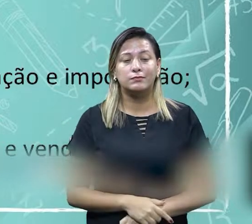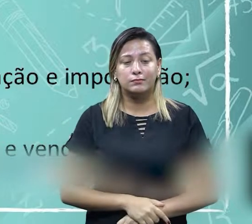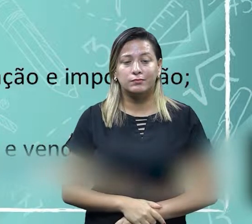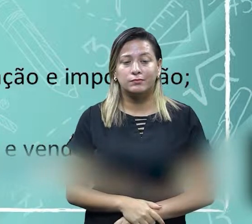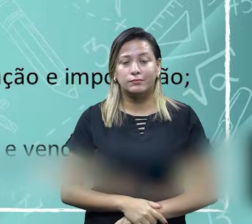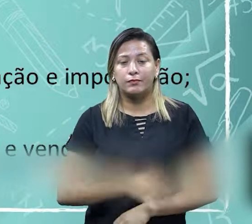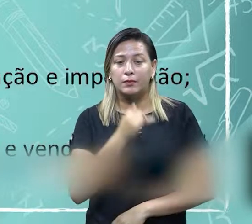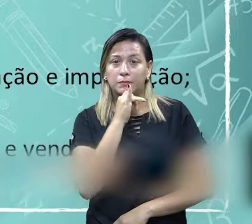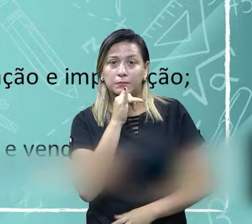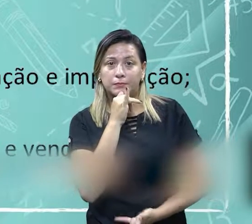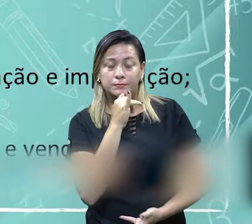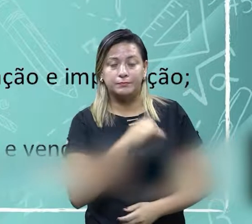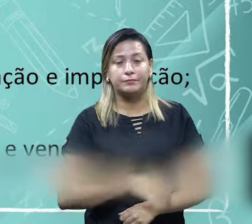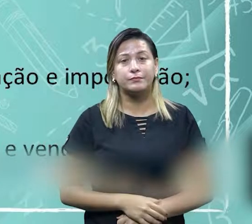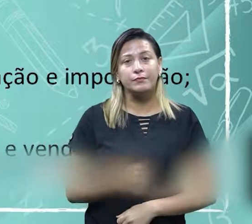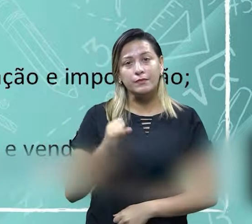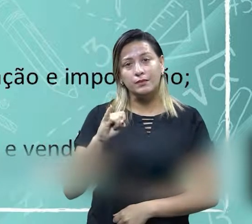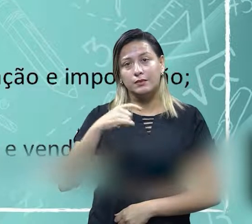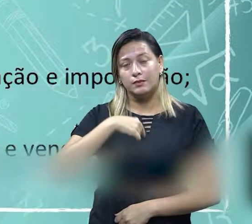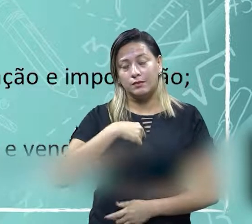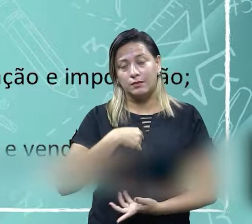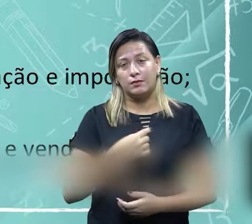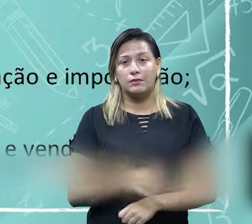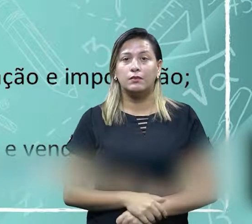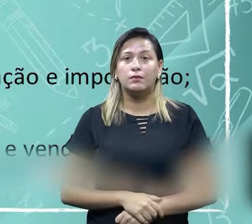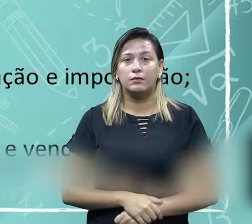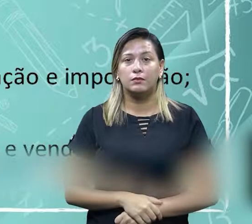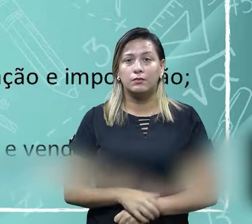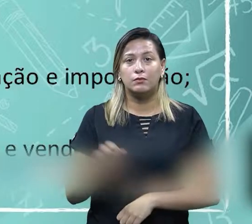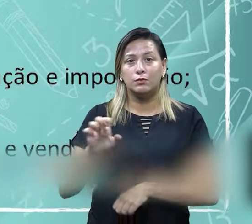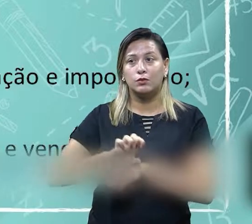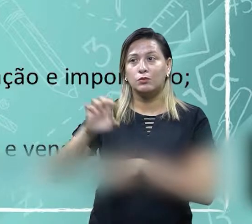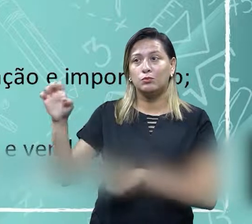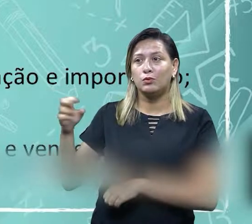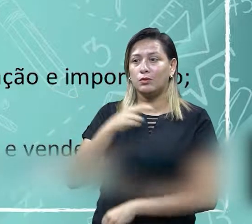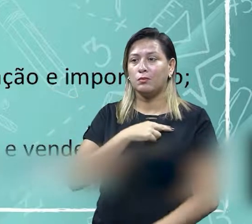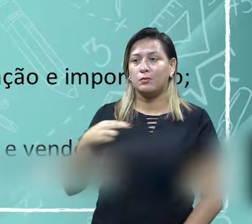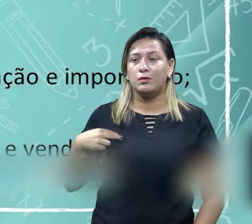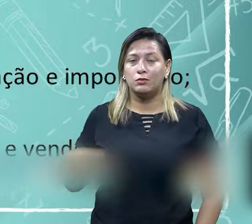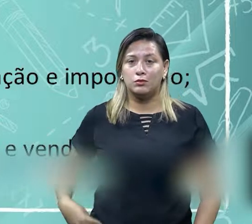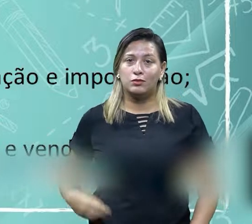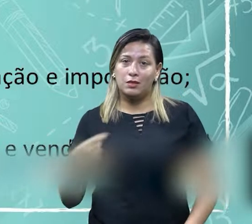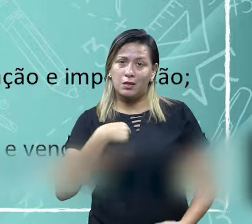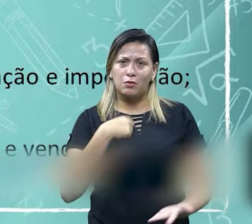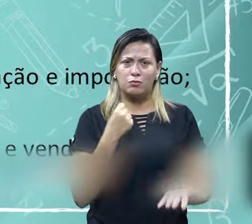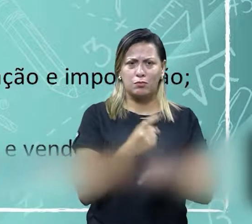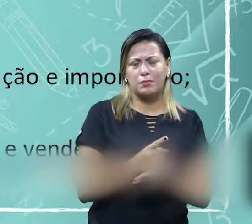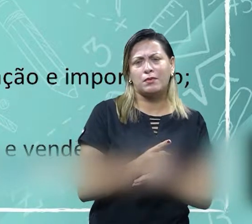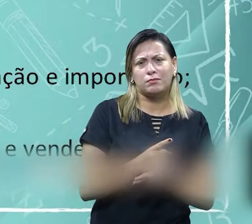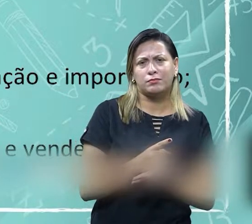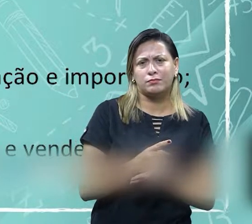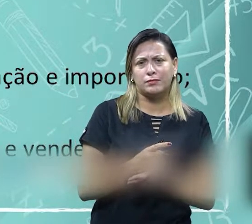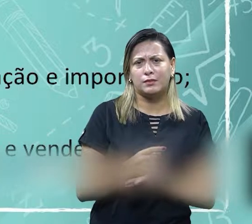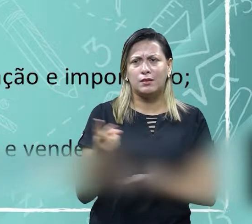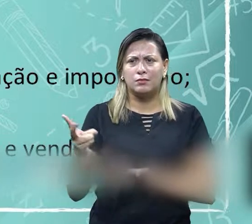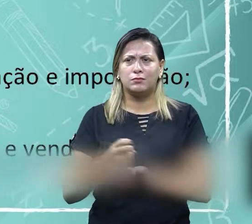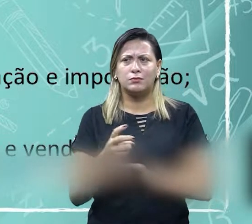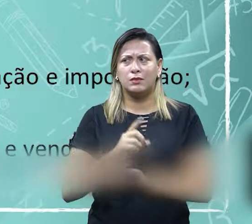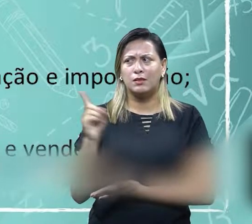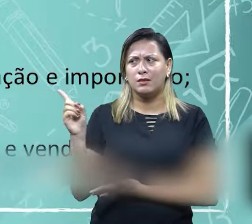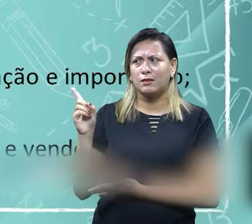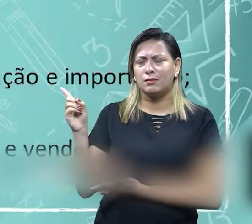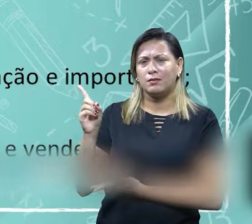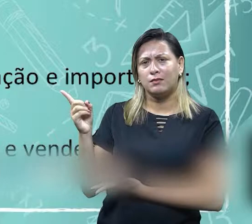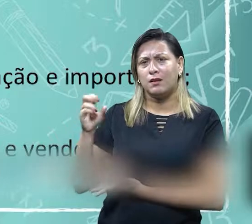Por exemplo, se eu vou importar para a China, quem é que vai pagar? Sou eu que vou pagar os impostos lá ou é o produtor?